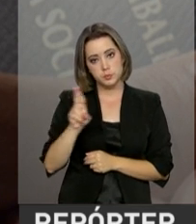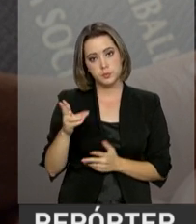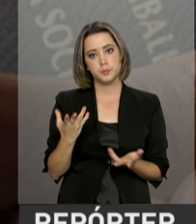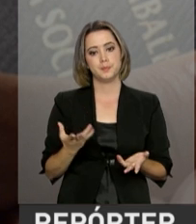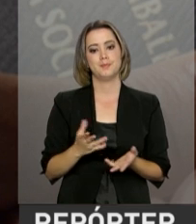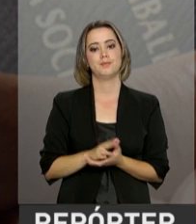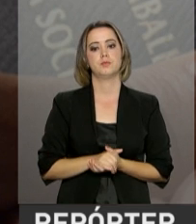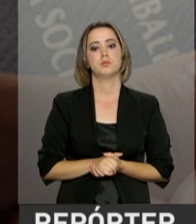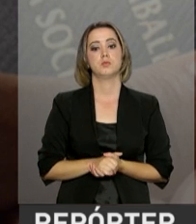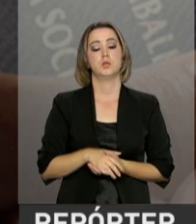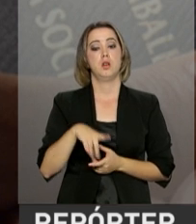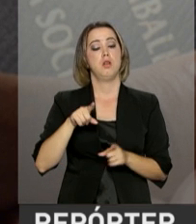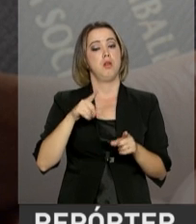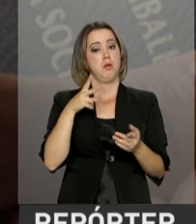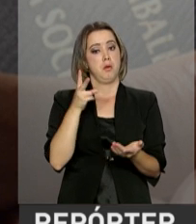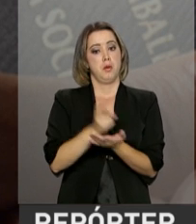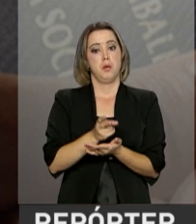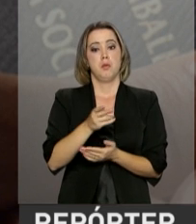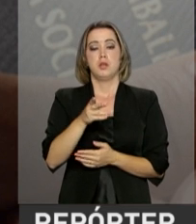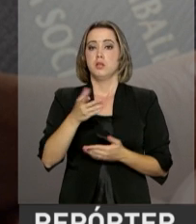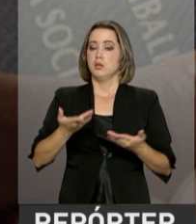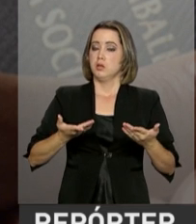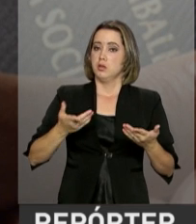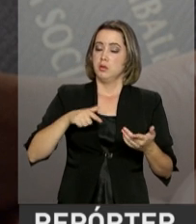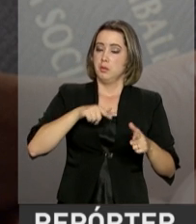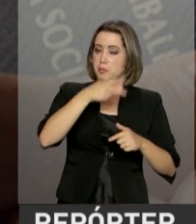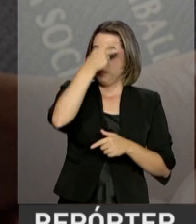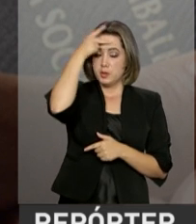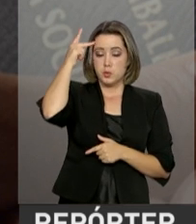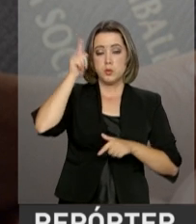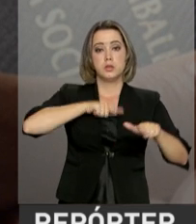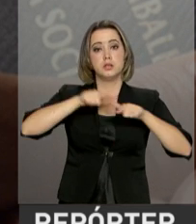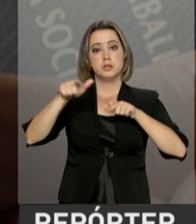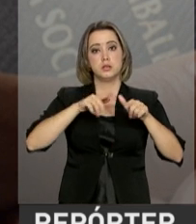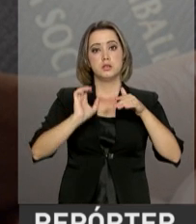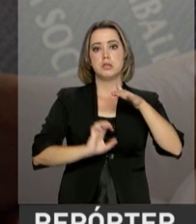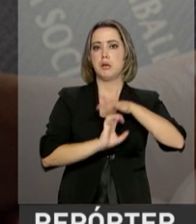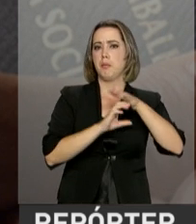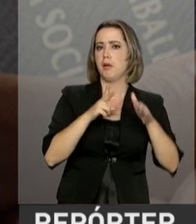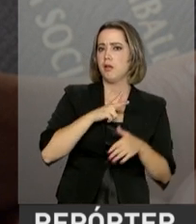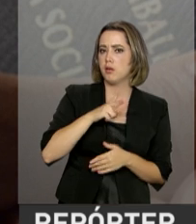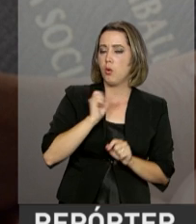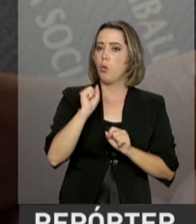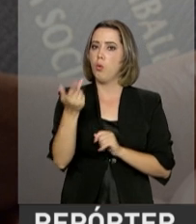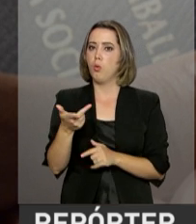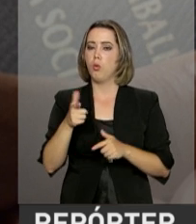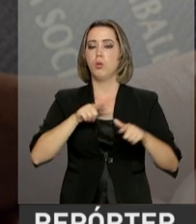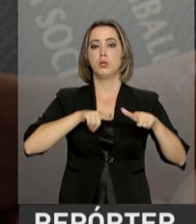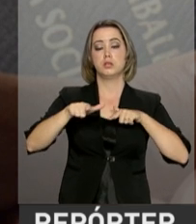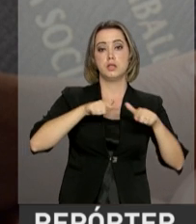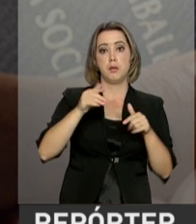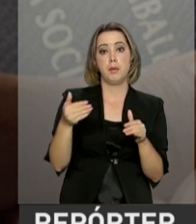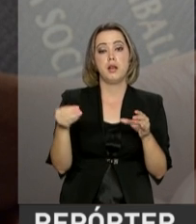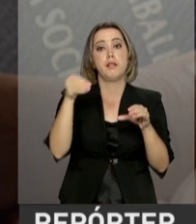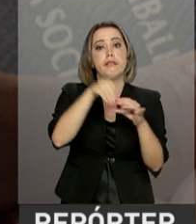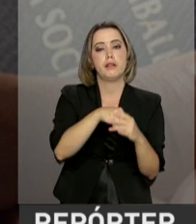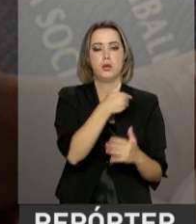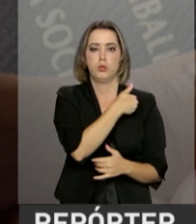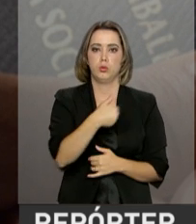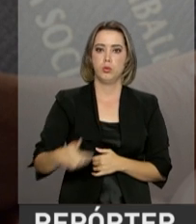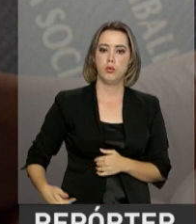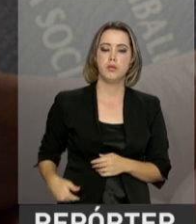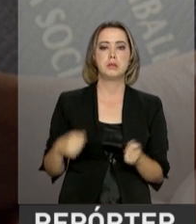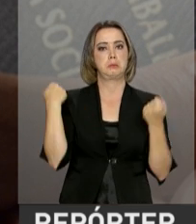R$ 5.578, tanto para servidores públicos quanto para trabalhadores da iniciativa privada. E para receber o teto,